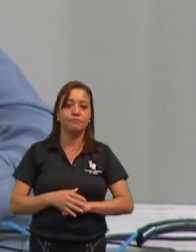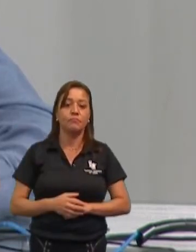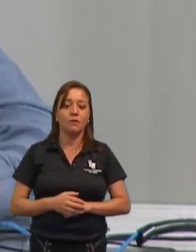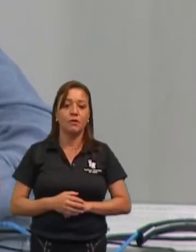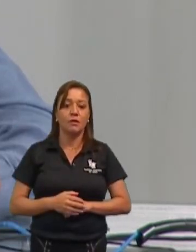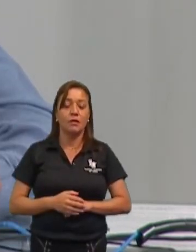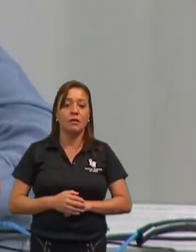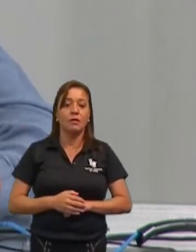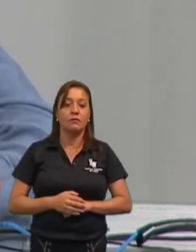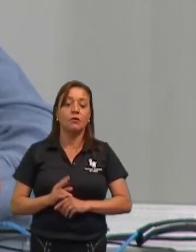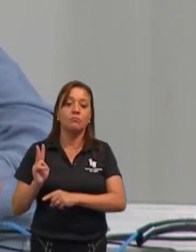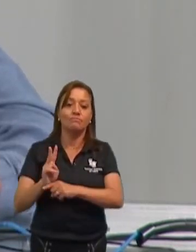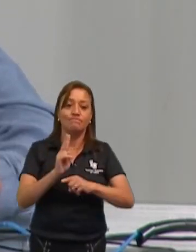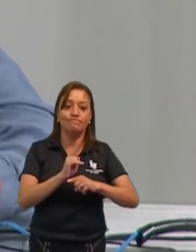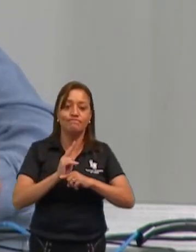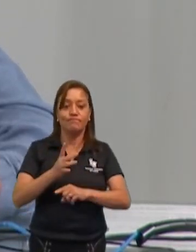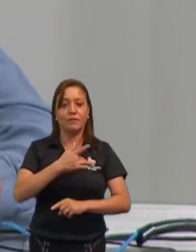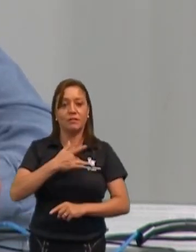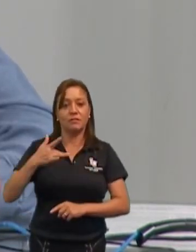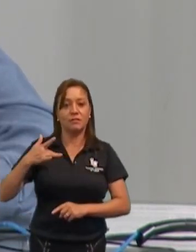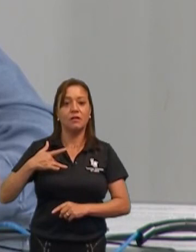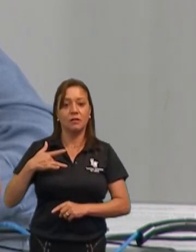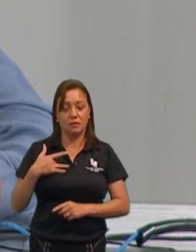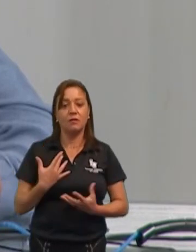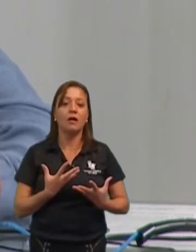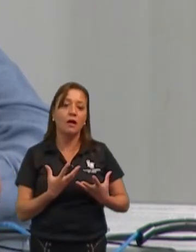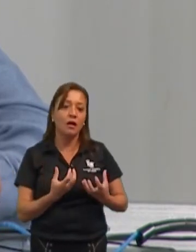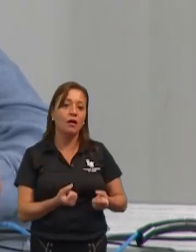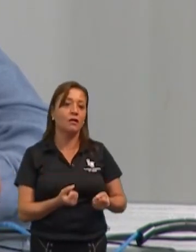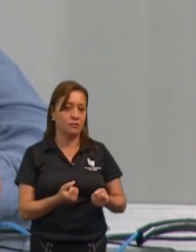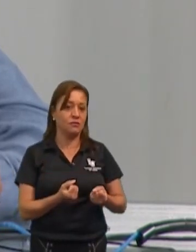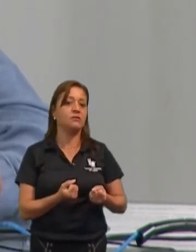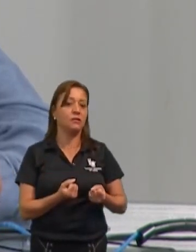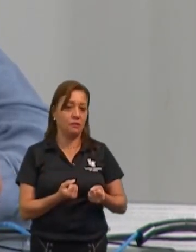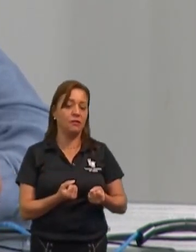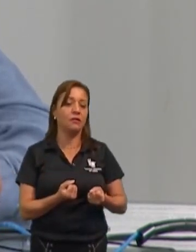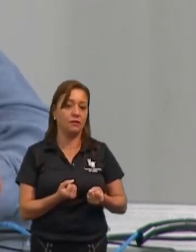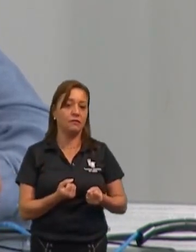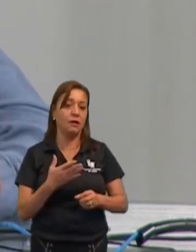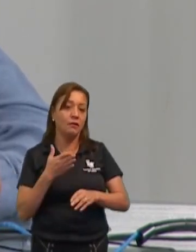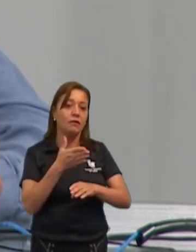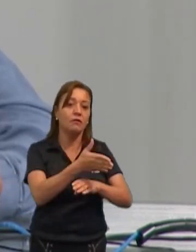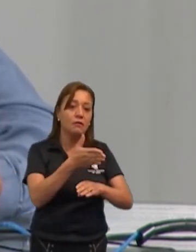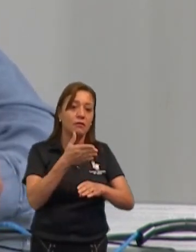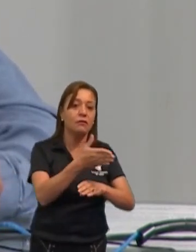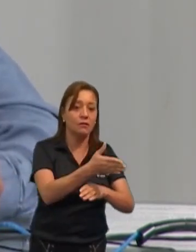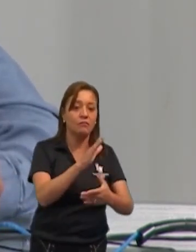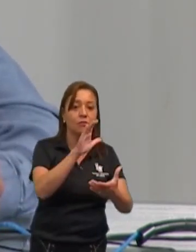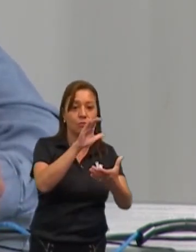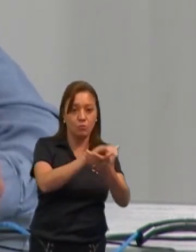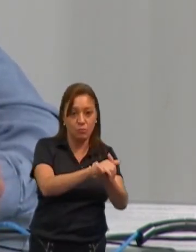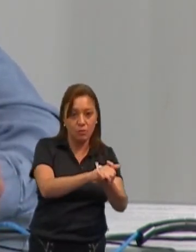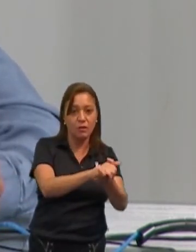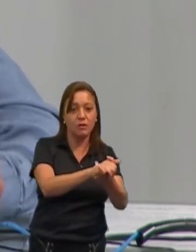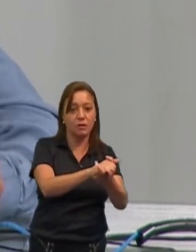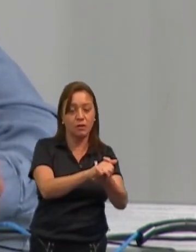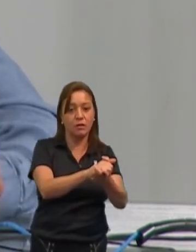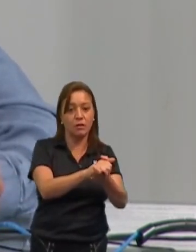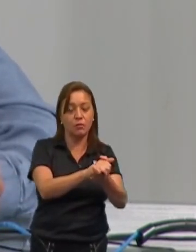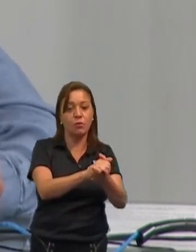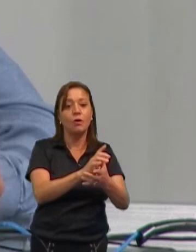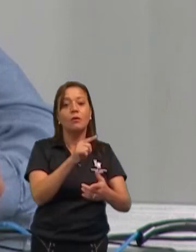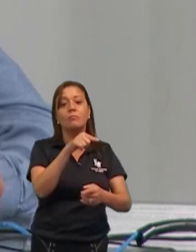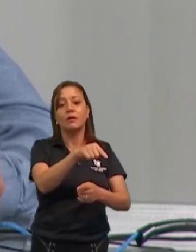assistência à saúde solicitem consentimento do companheiro para a inserção de dispositivo